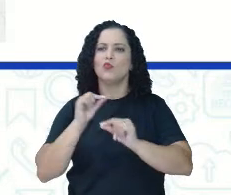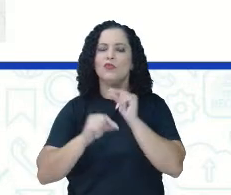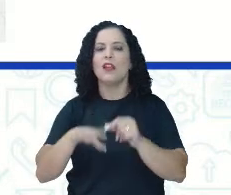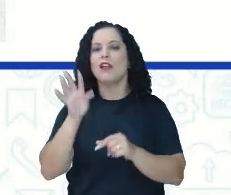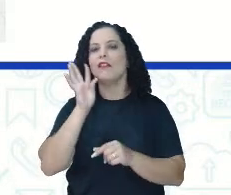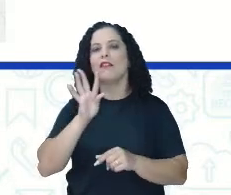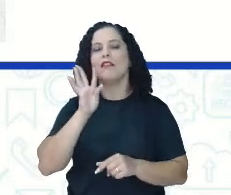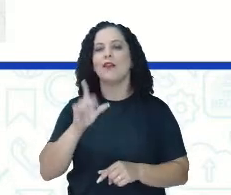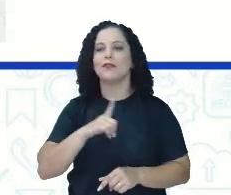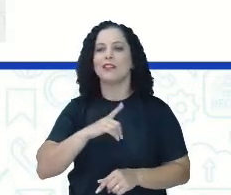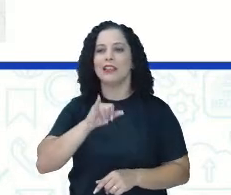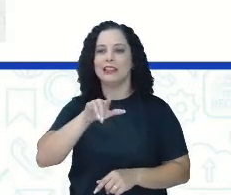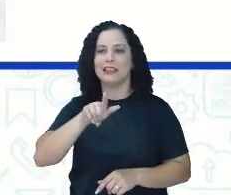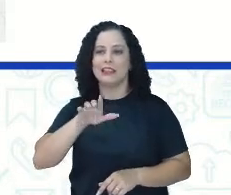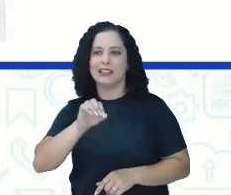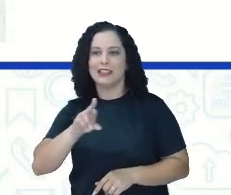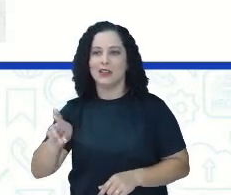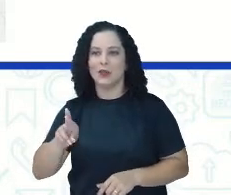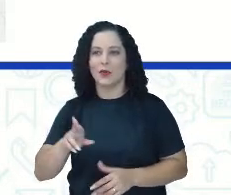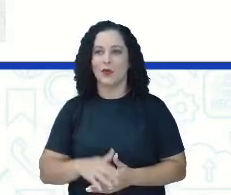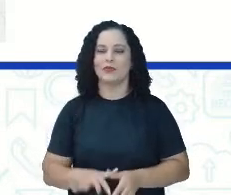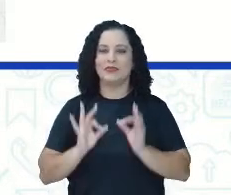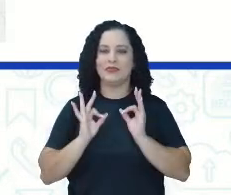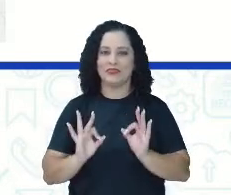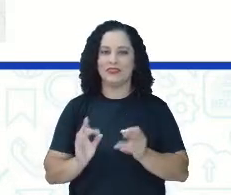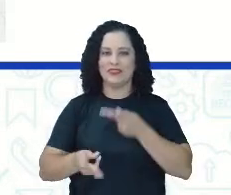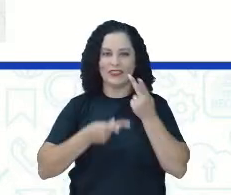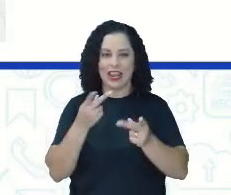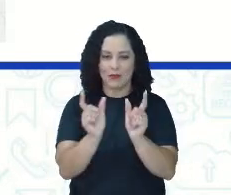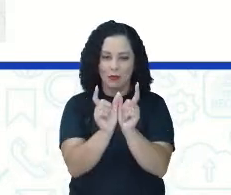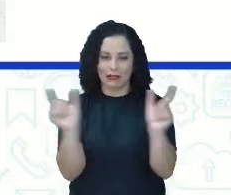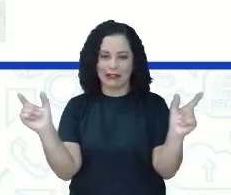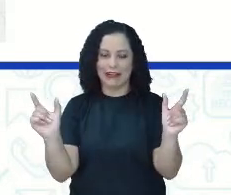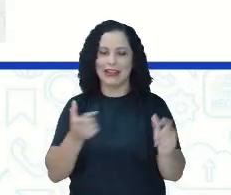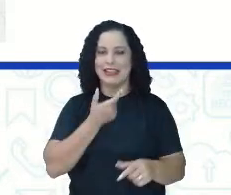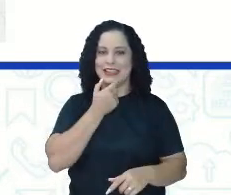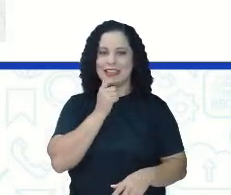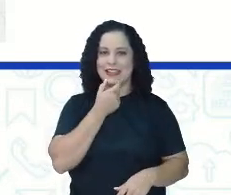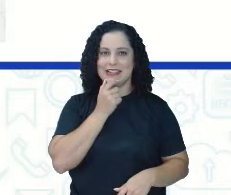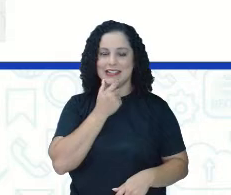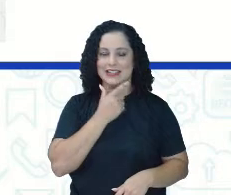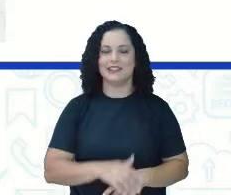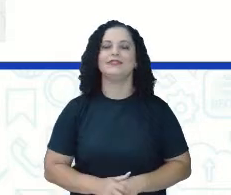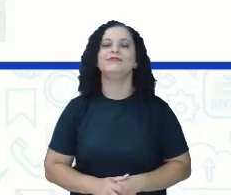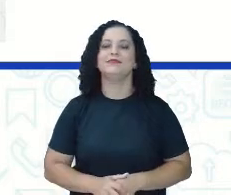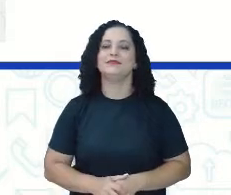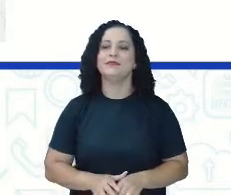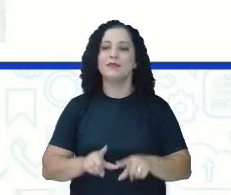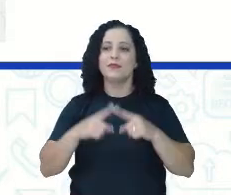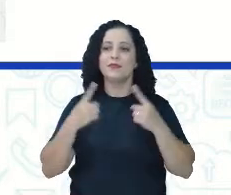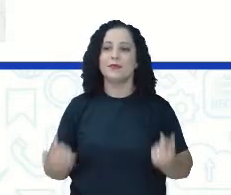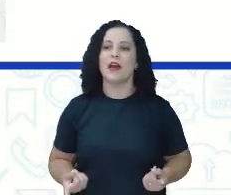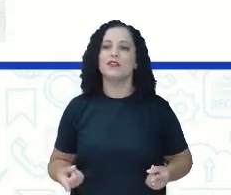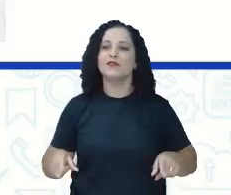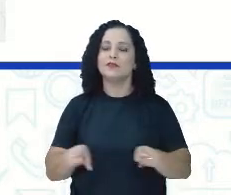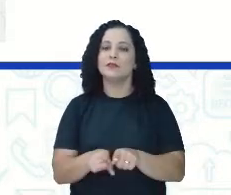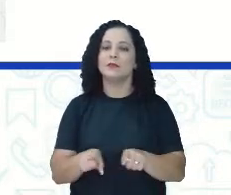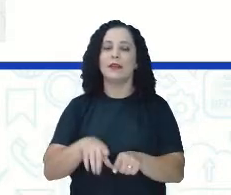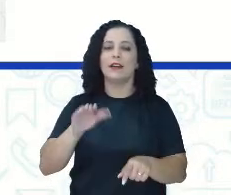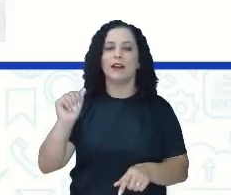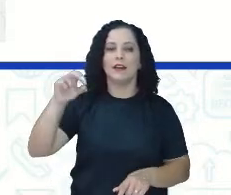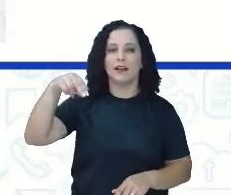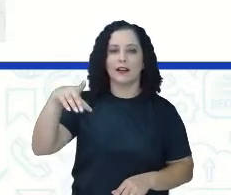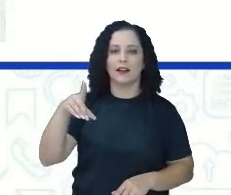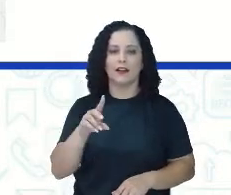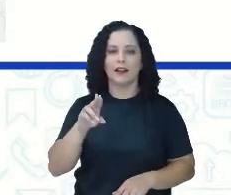comentários. Tem Igor que está comentando em inglês, achei uma graça. Mas eu achei engraçado como a Andresa colocou,